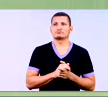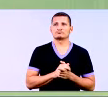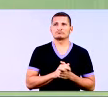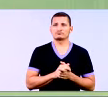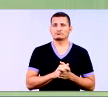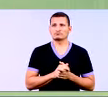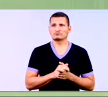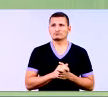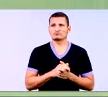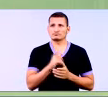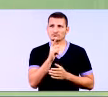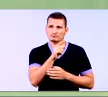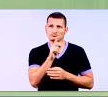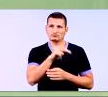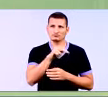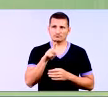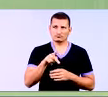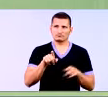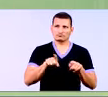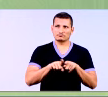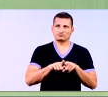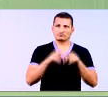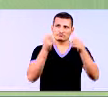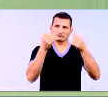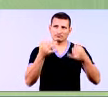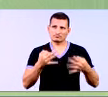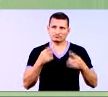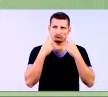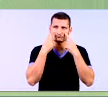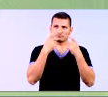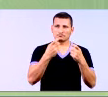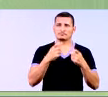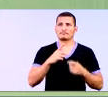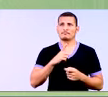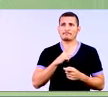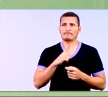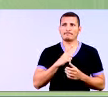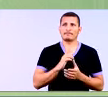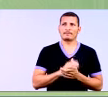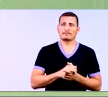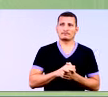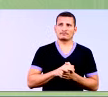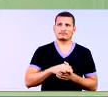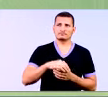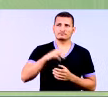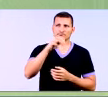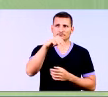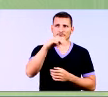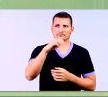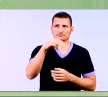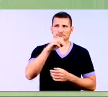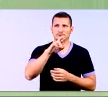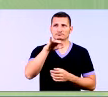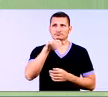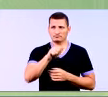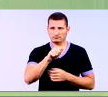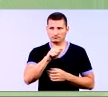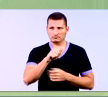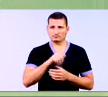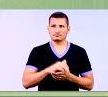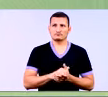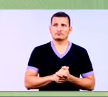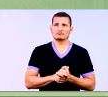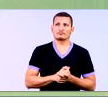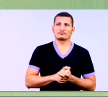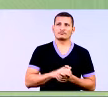Aqui, o professor Thiago comentou um negócio muito interessante para nós. Ele falou que a memória, né, Thiago? Memória e o processador estão